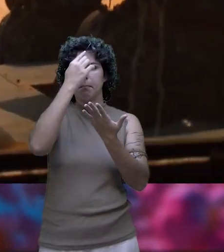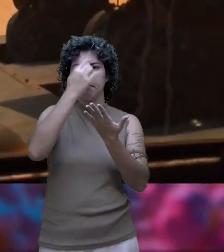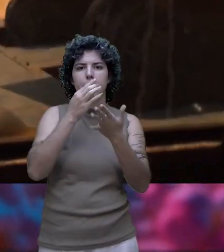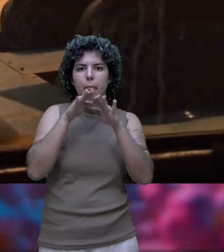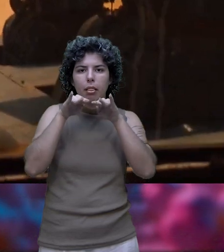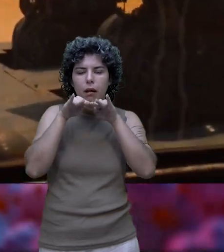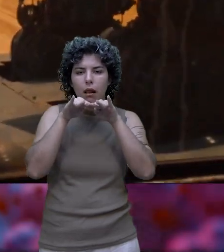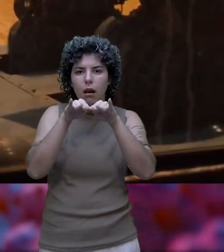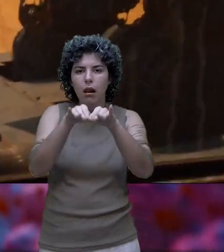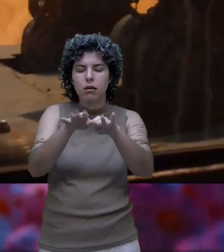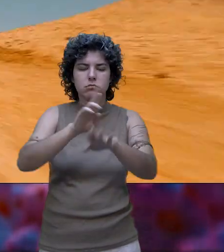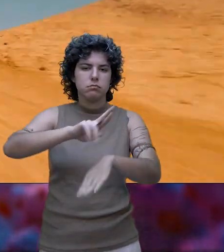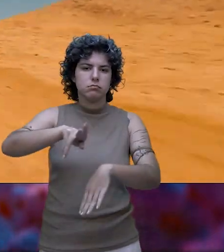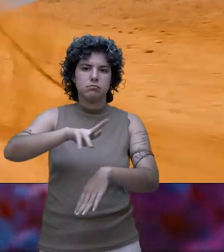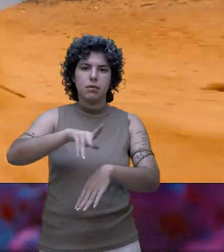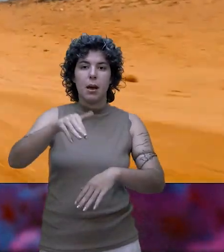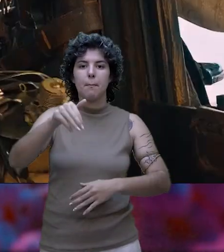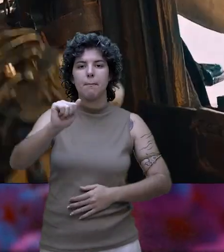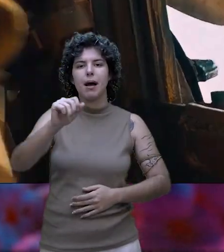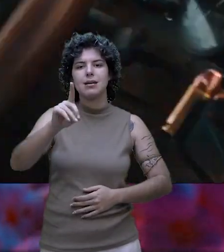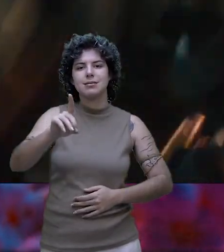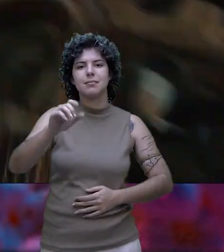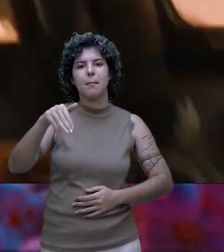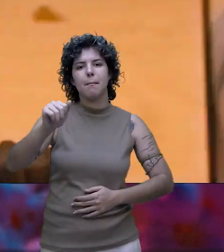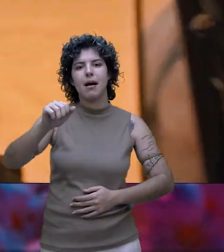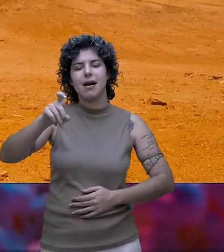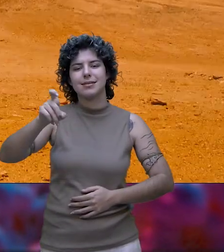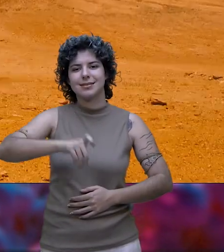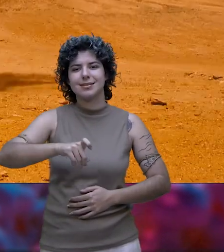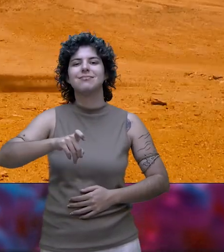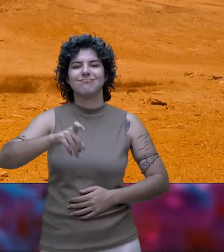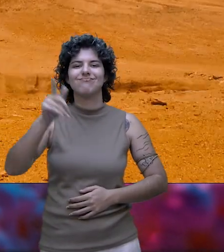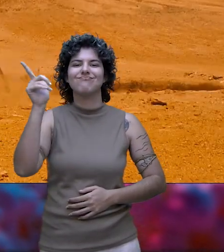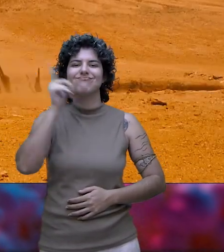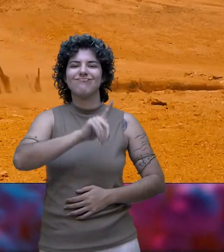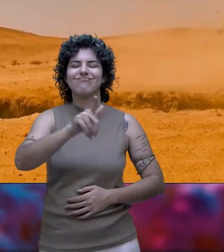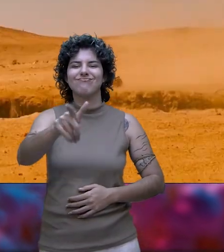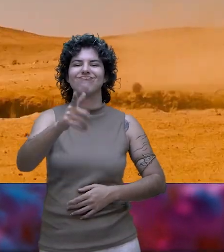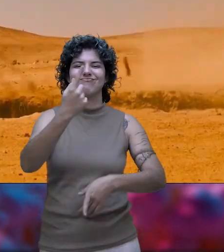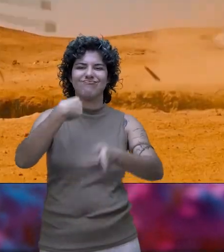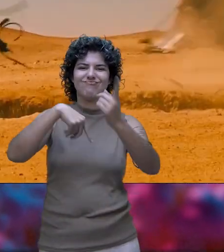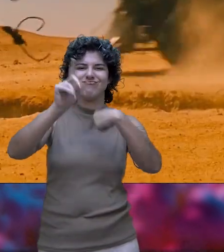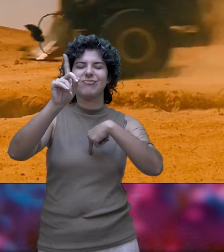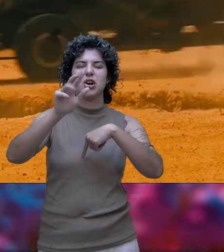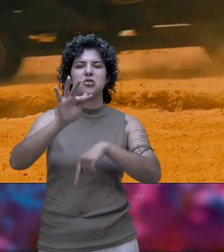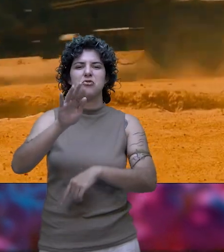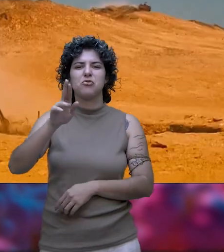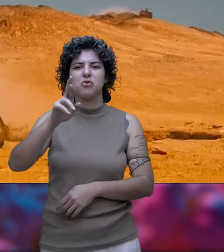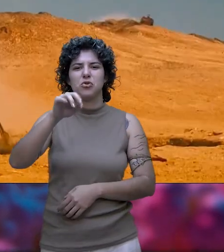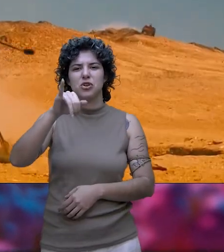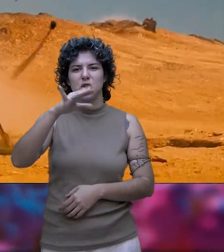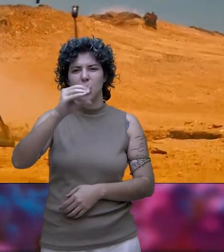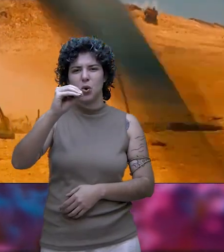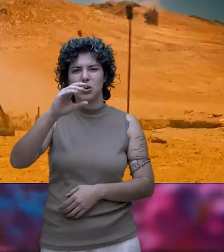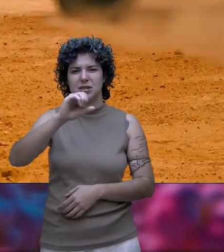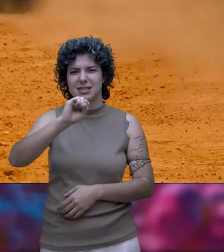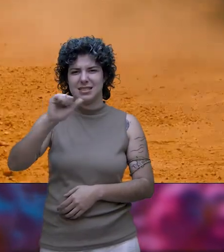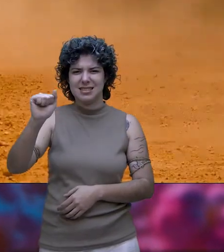Fúria, de 2015, é campeão. Furiosa tem missão, dor e redenção sem depender do Max.